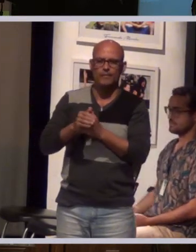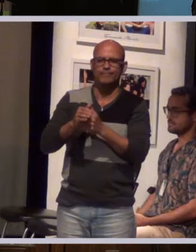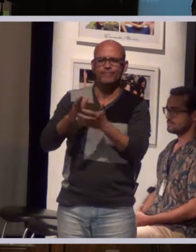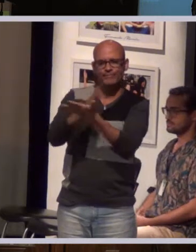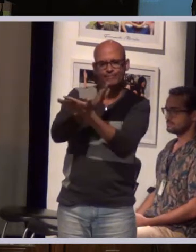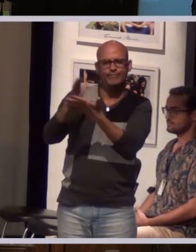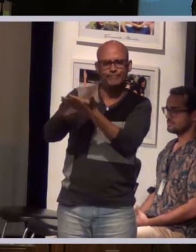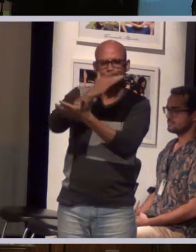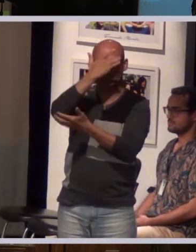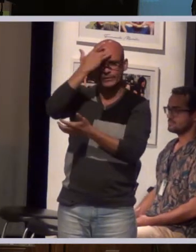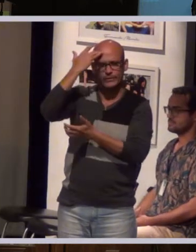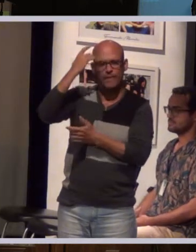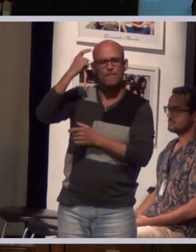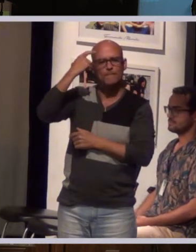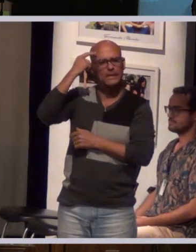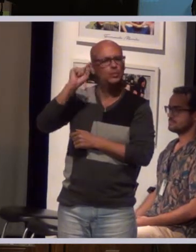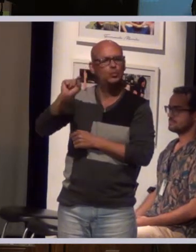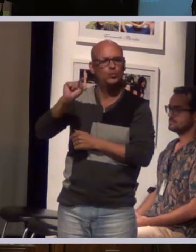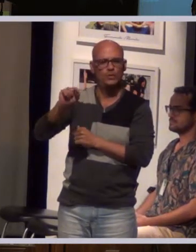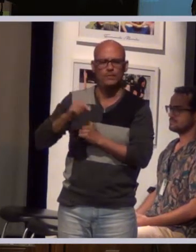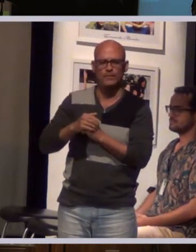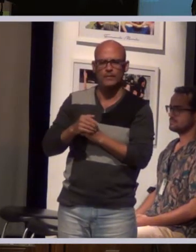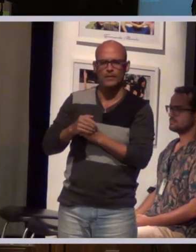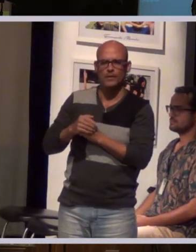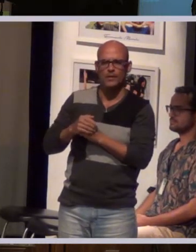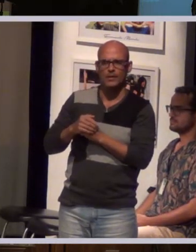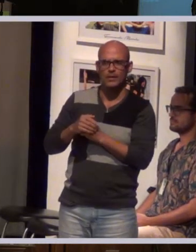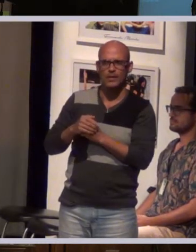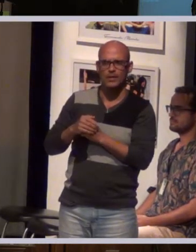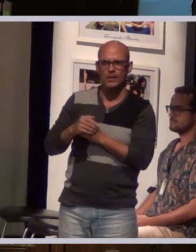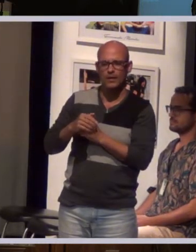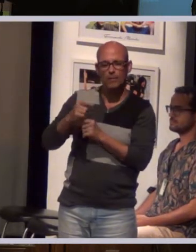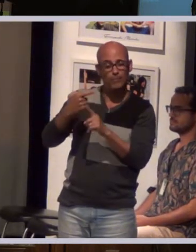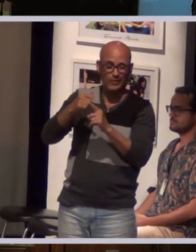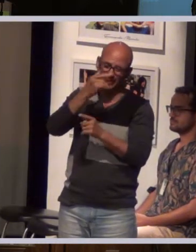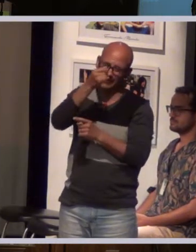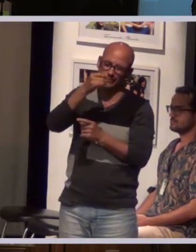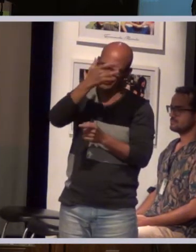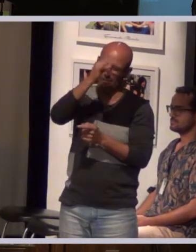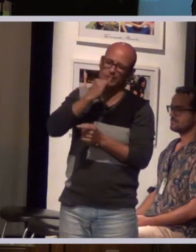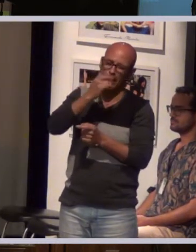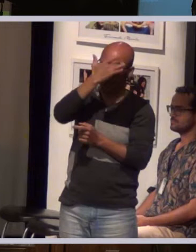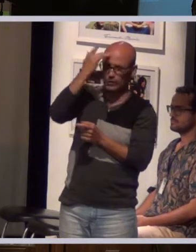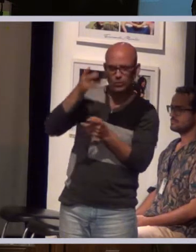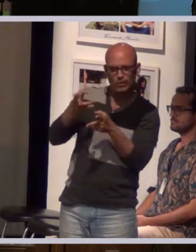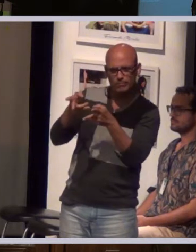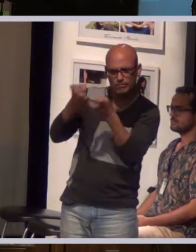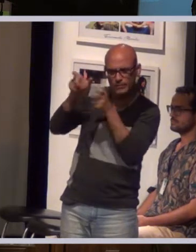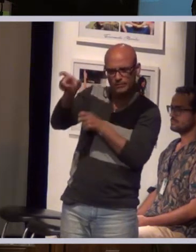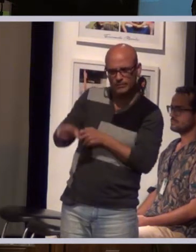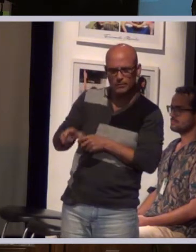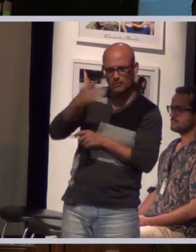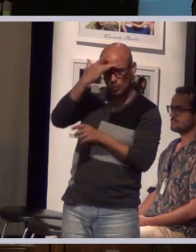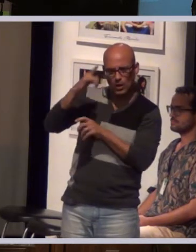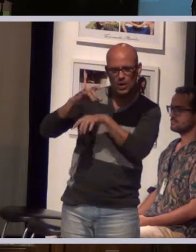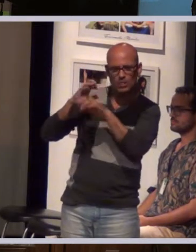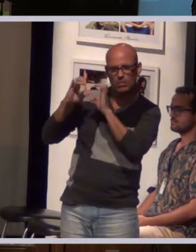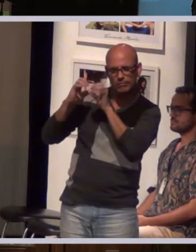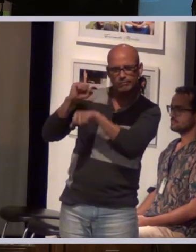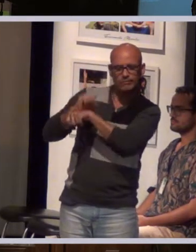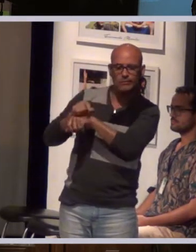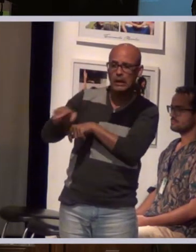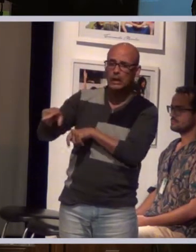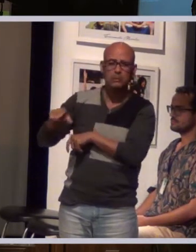acreditam que nesse mito, influenciado por observar que alguns indivíduos PCs não se comunicam